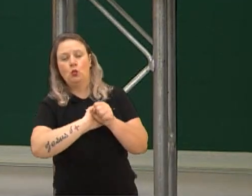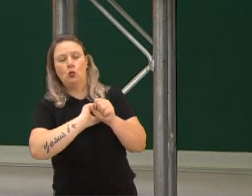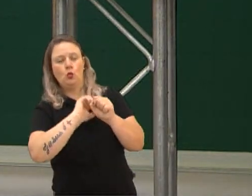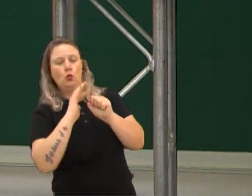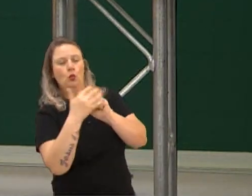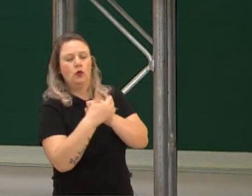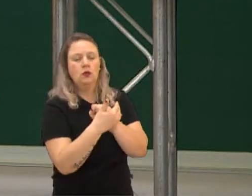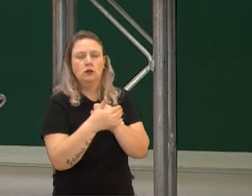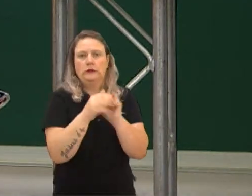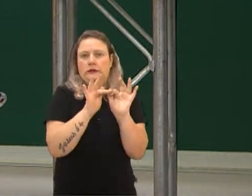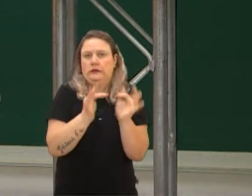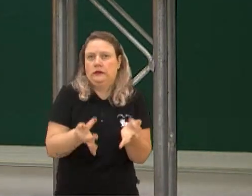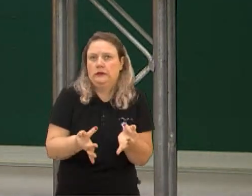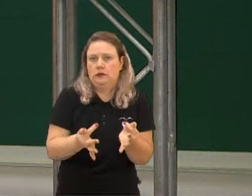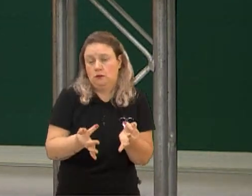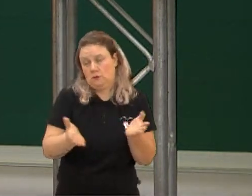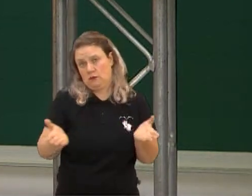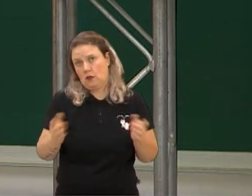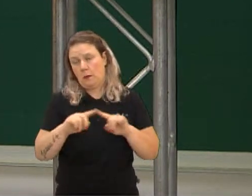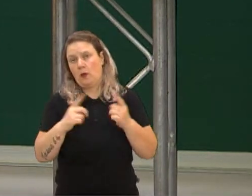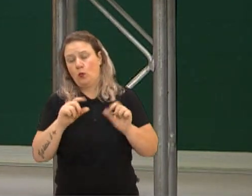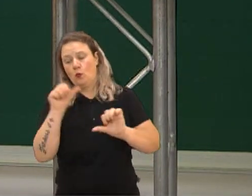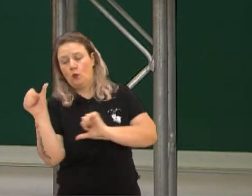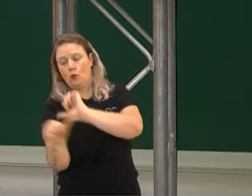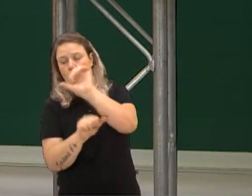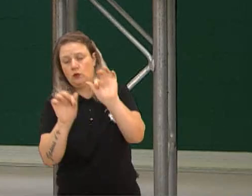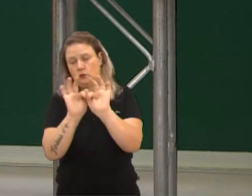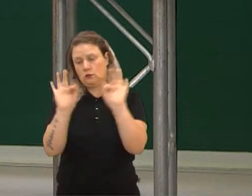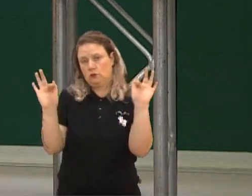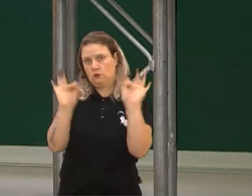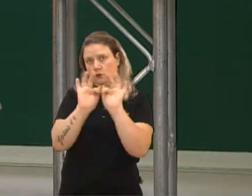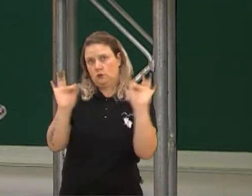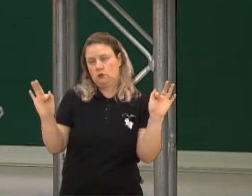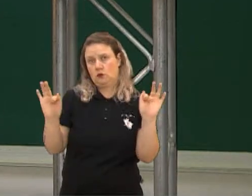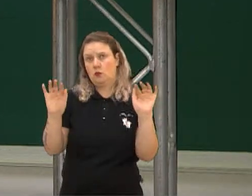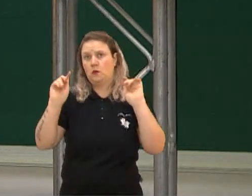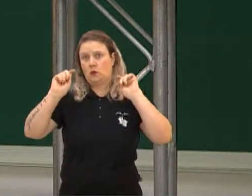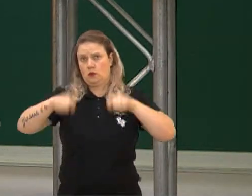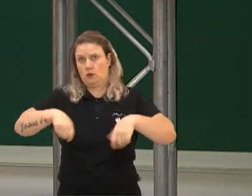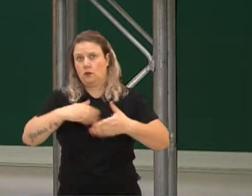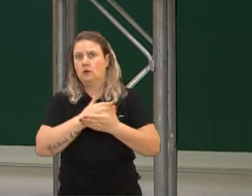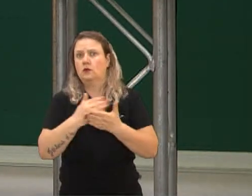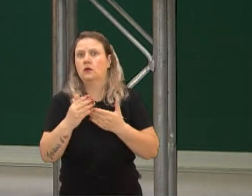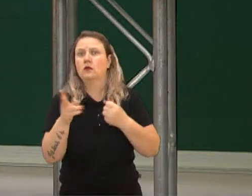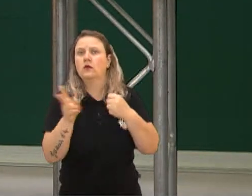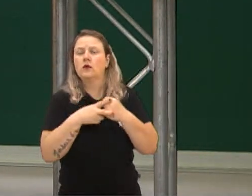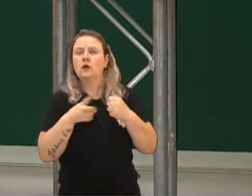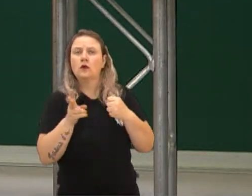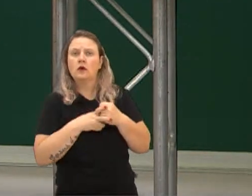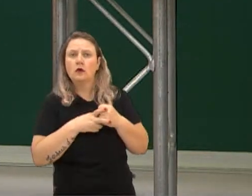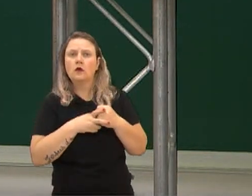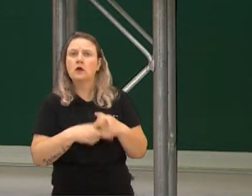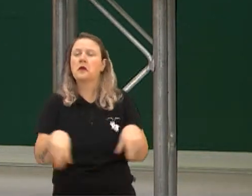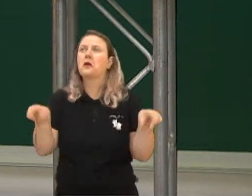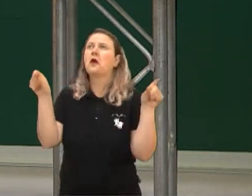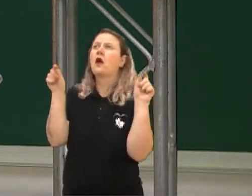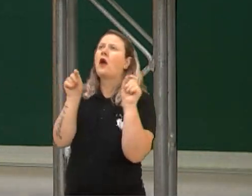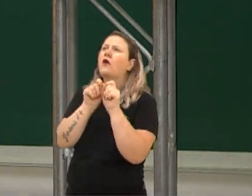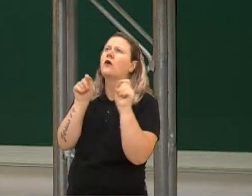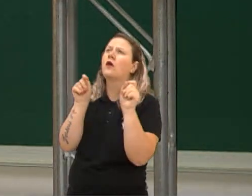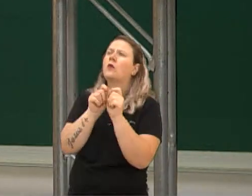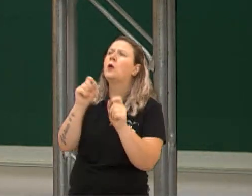tarde, né? Mas se a gente mudar essa frase para colocar um sujeito inexistente, a gente pode começar com o verbo fazer, né? Eu posso dizer, fez